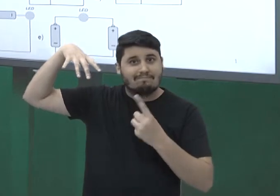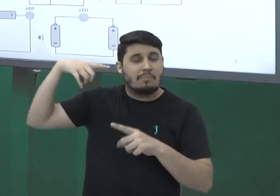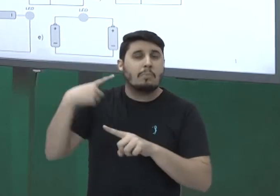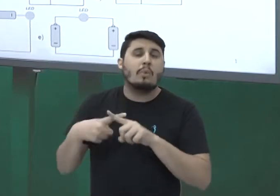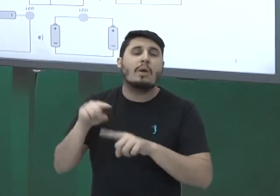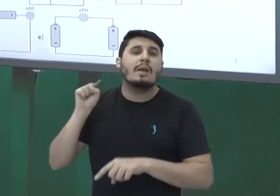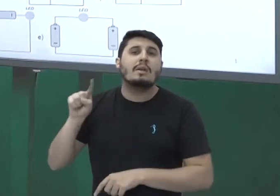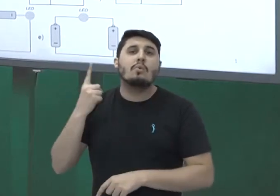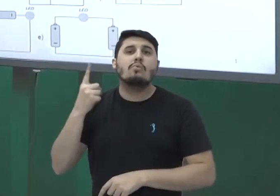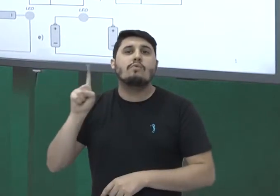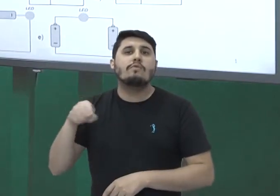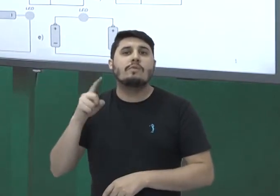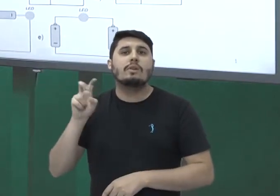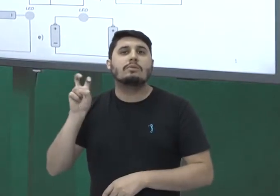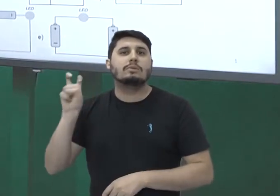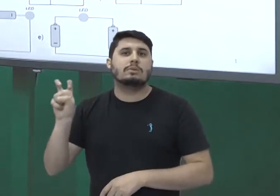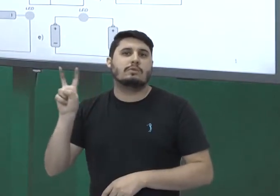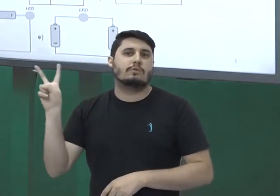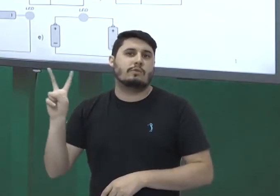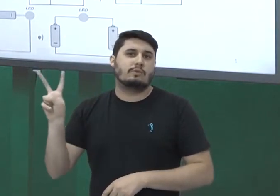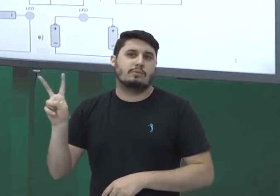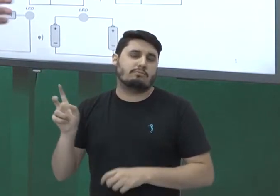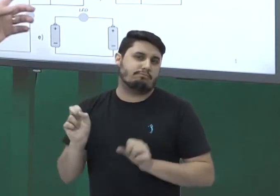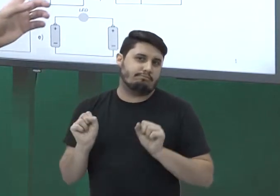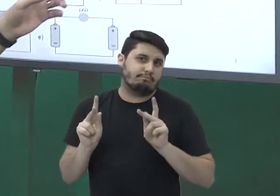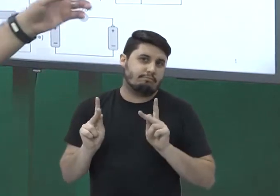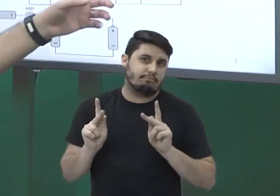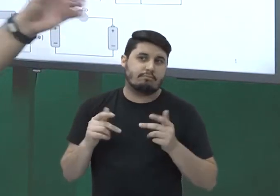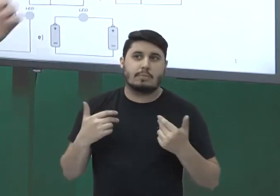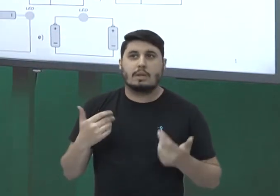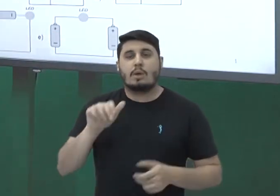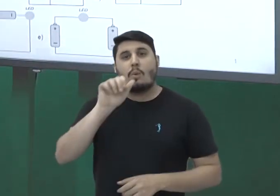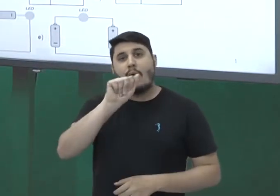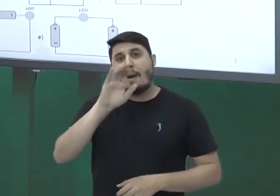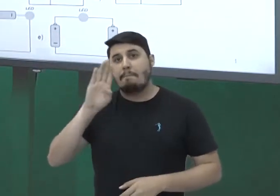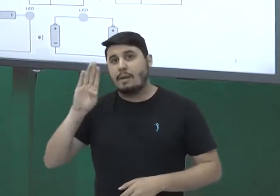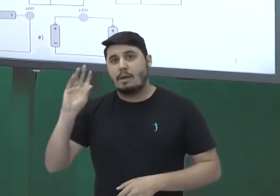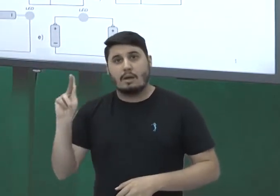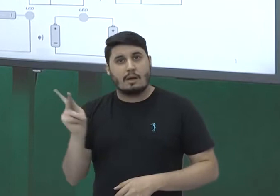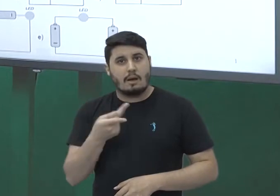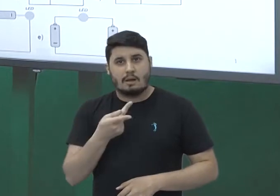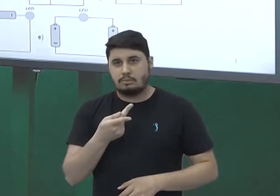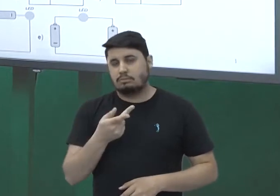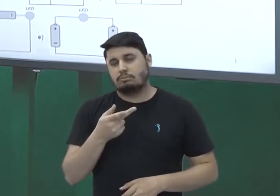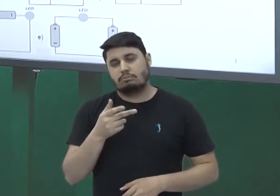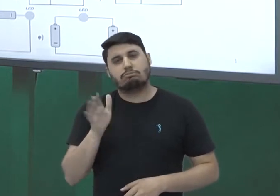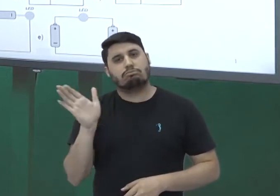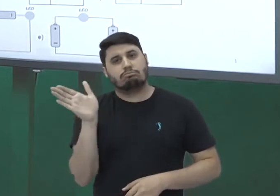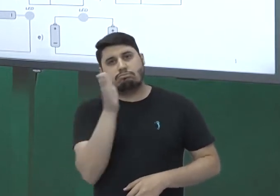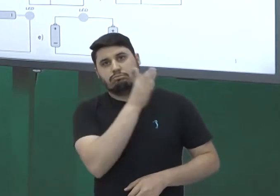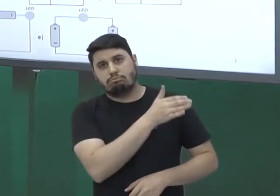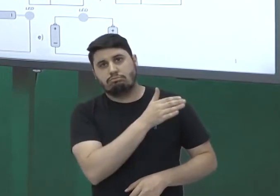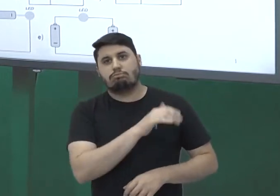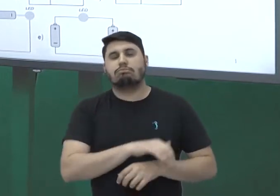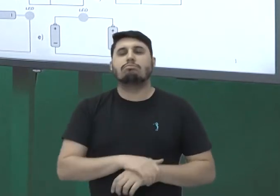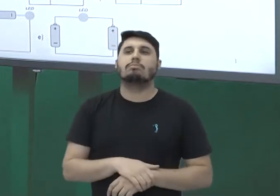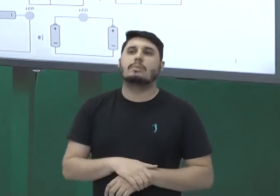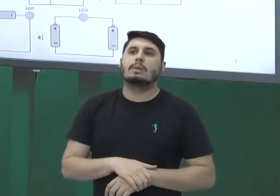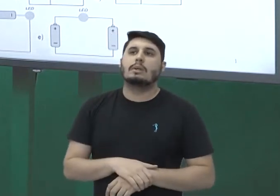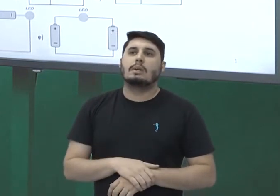volt, tá certo? Então as letras A e B estão falsas, tá certo? Estão